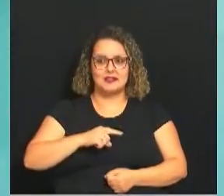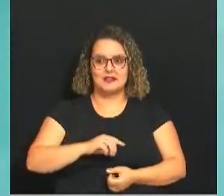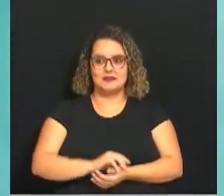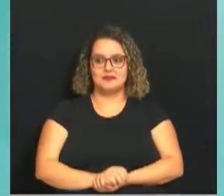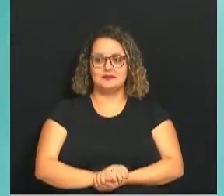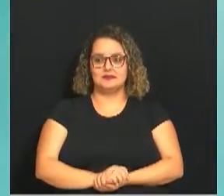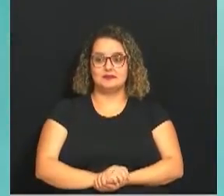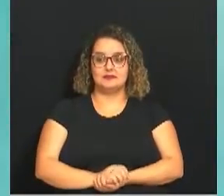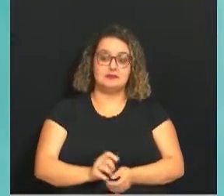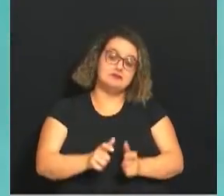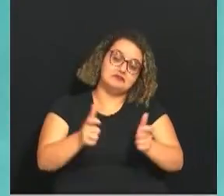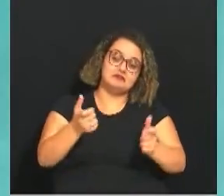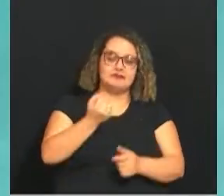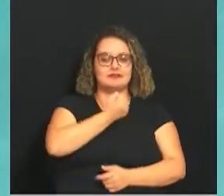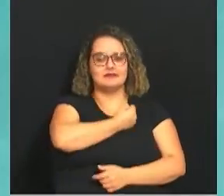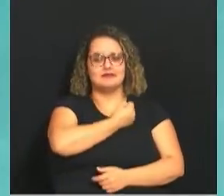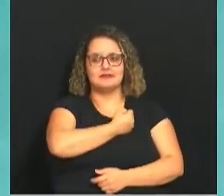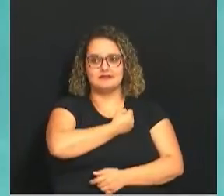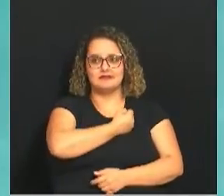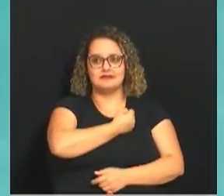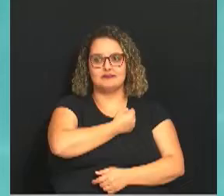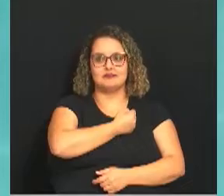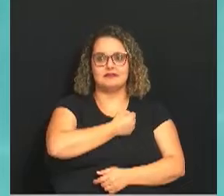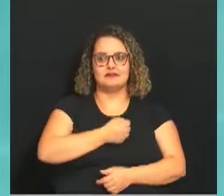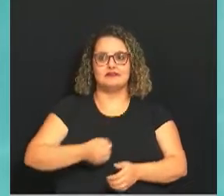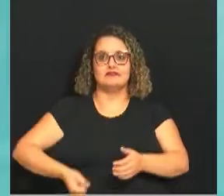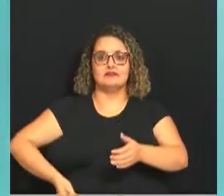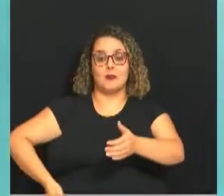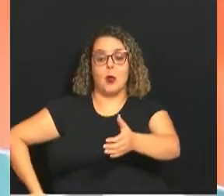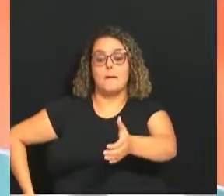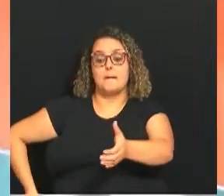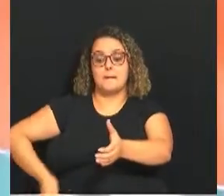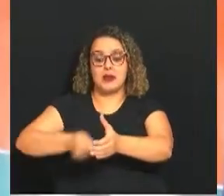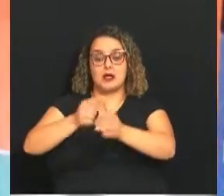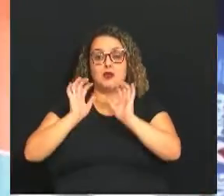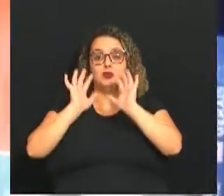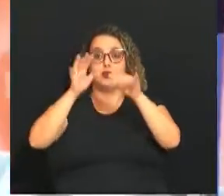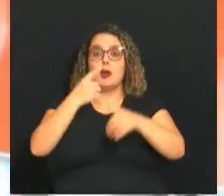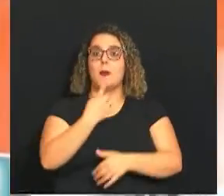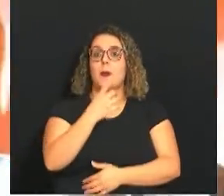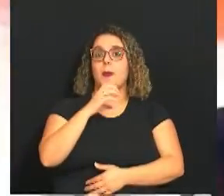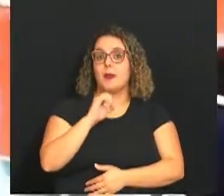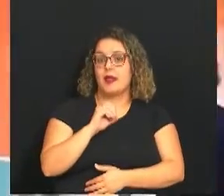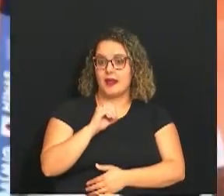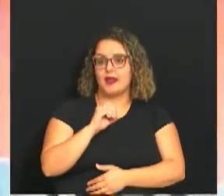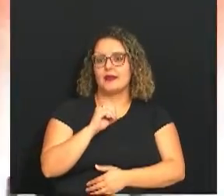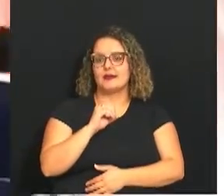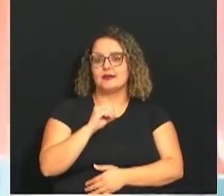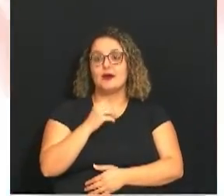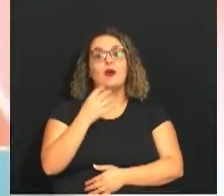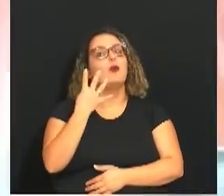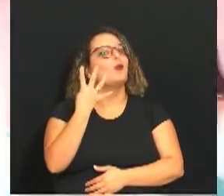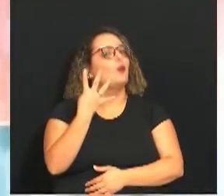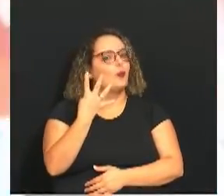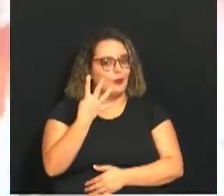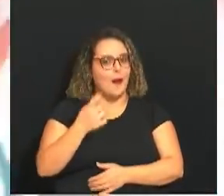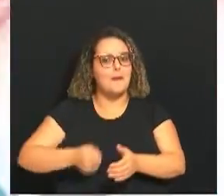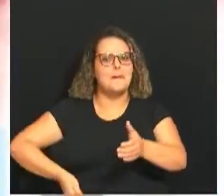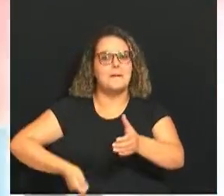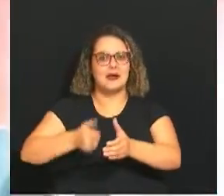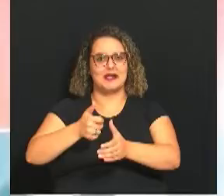maior pontuador do duelo foi o ponteiro Adriano, com 10 pontos, sendo 4 no